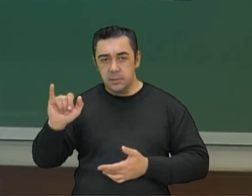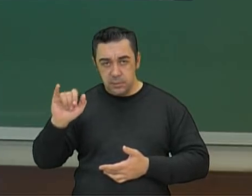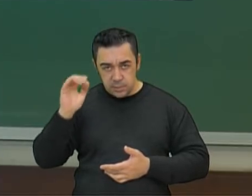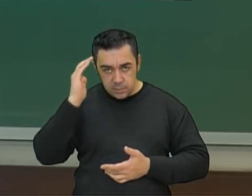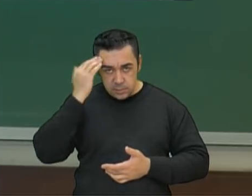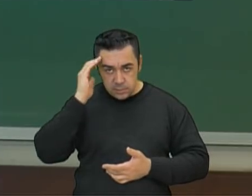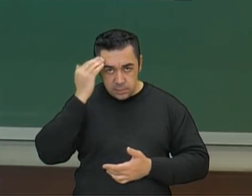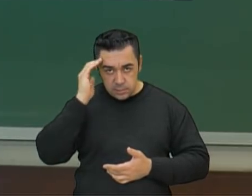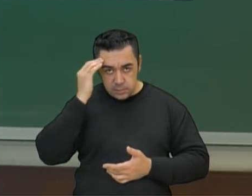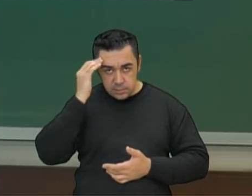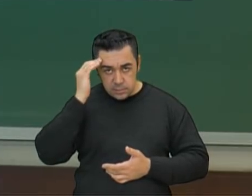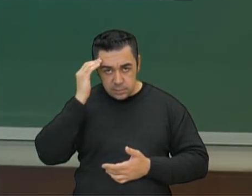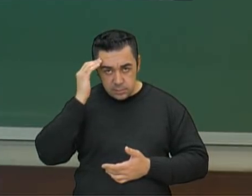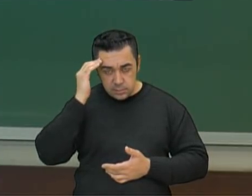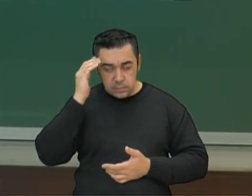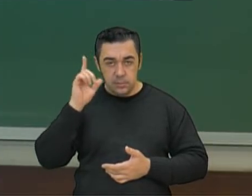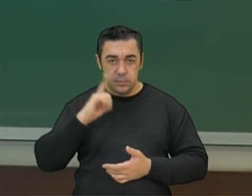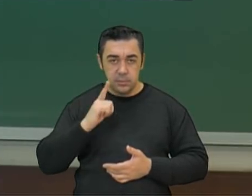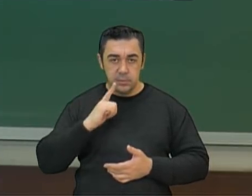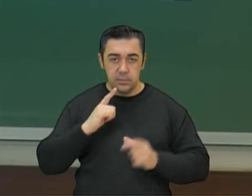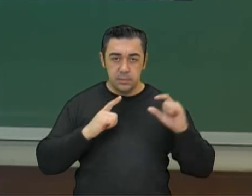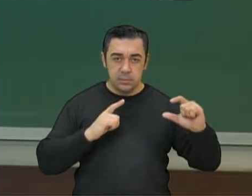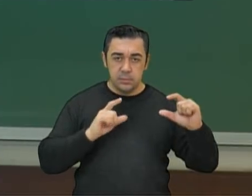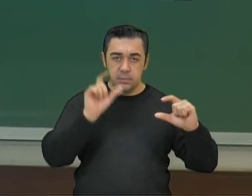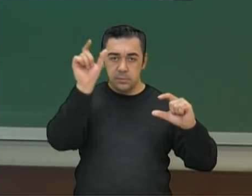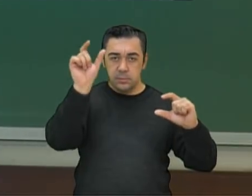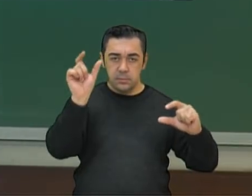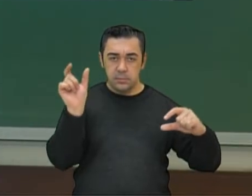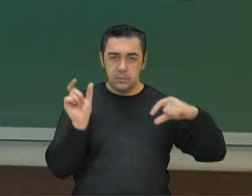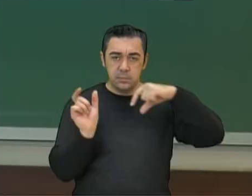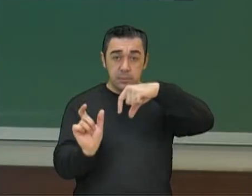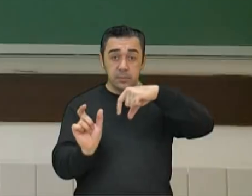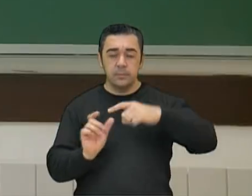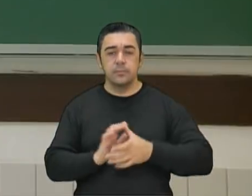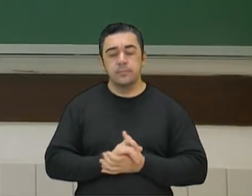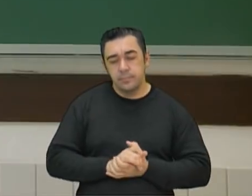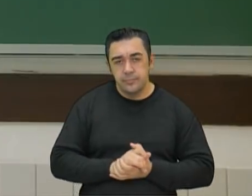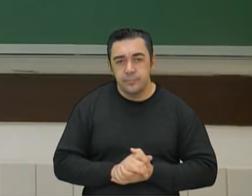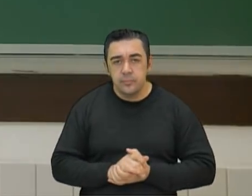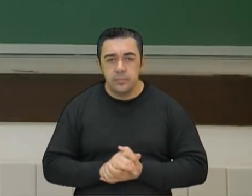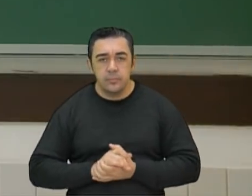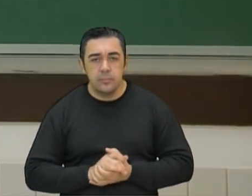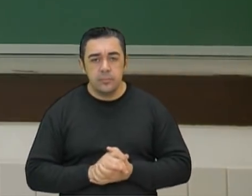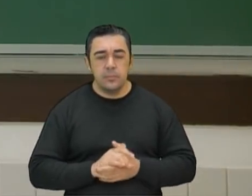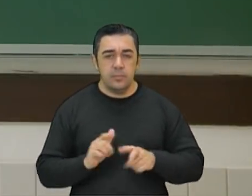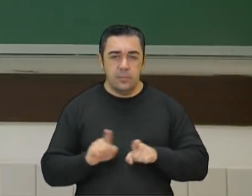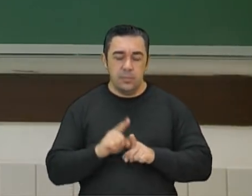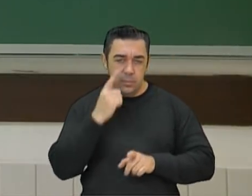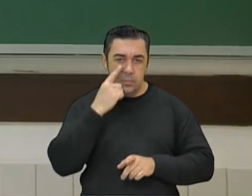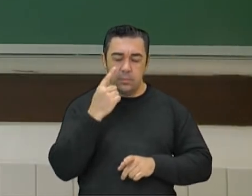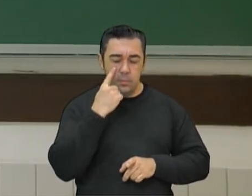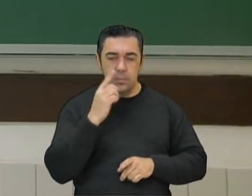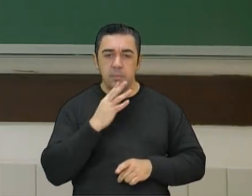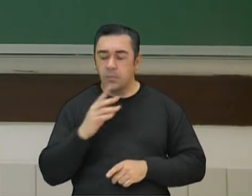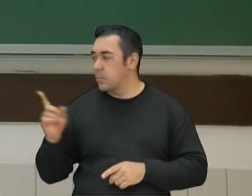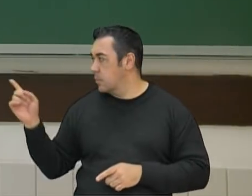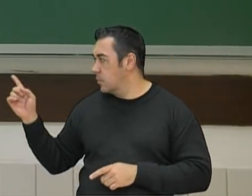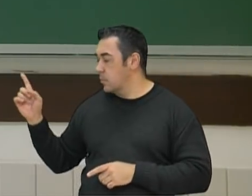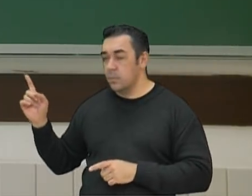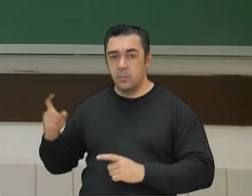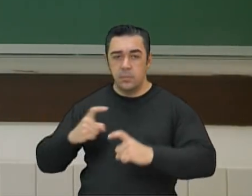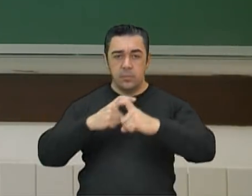Nazi. Uma sílaba de cada palavra. E no meio, claro, o símbolo que você conhece, a